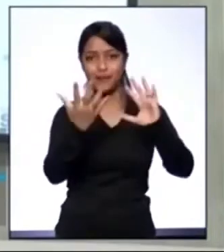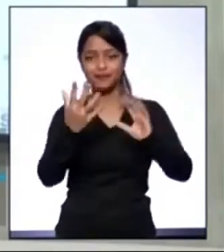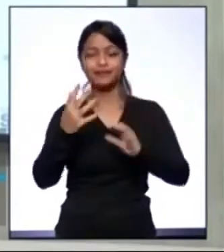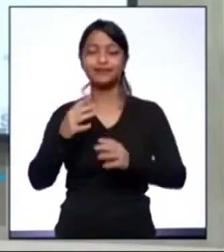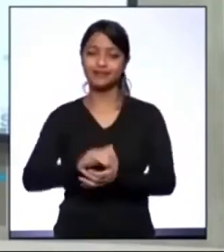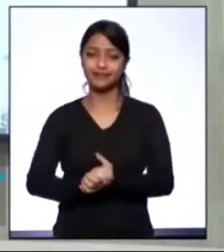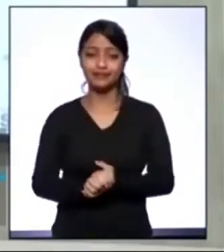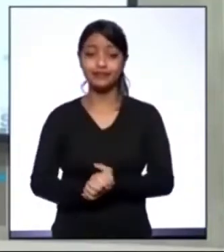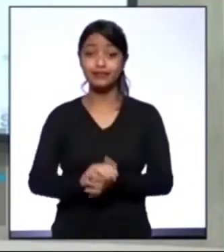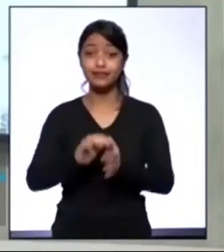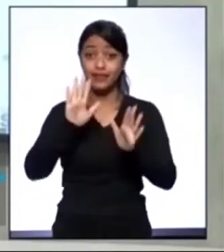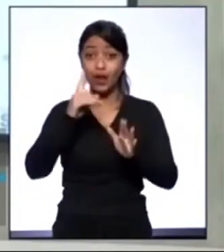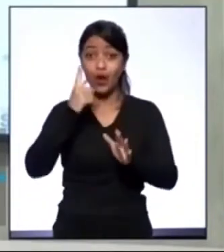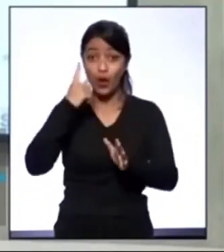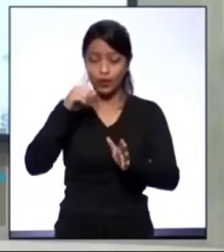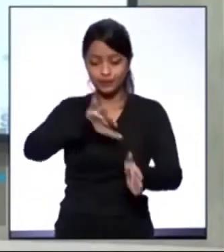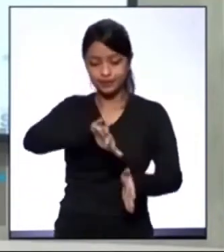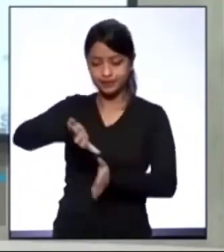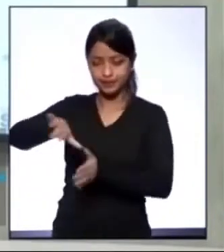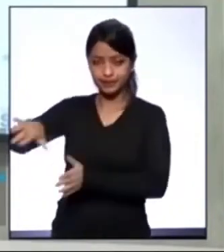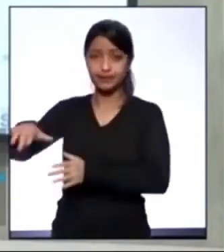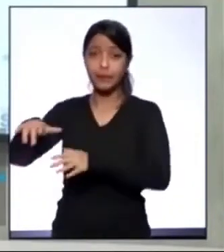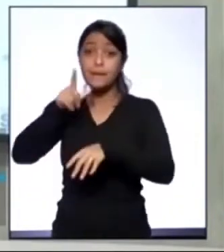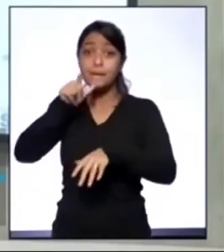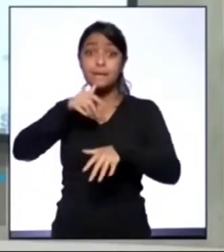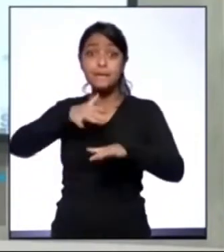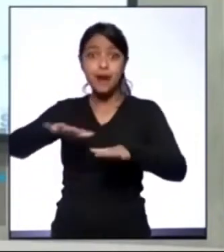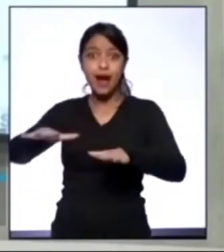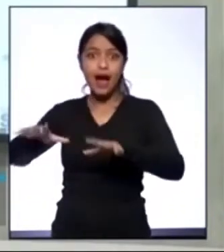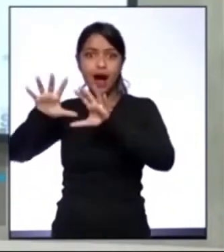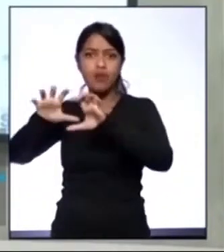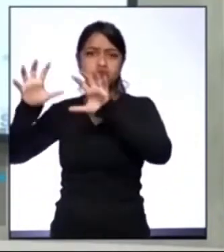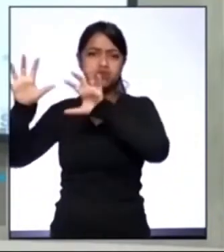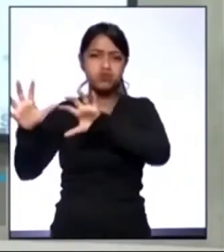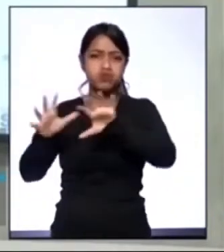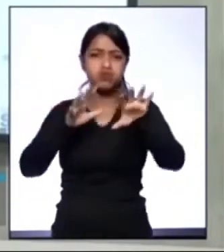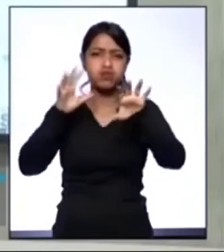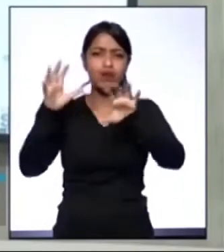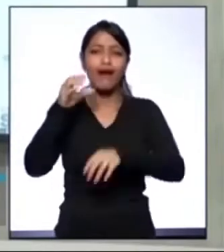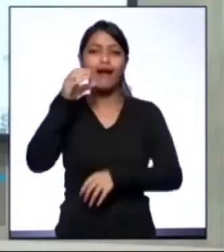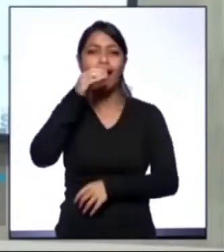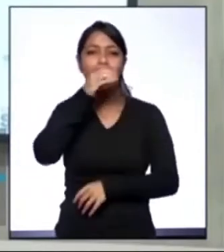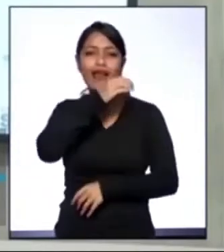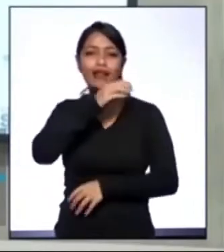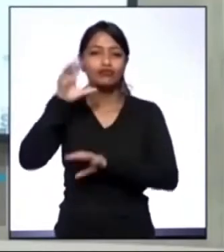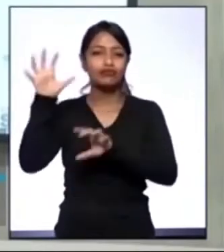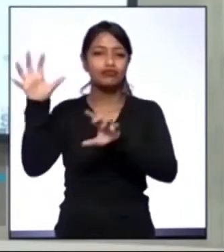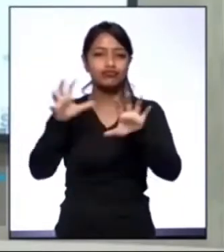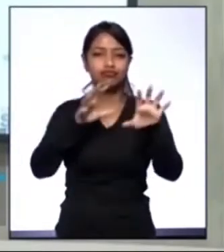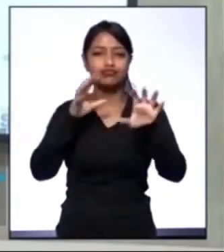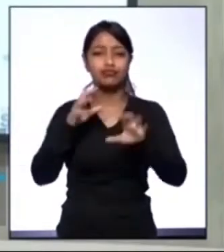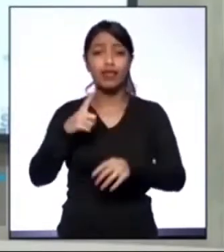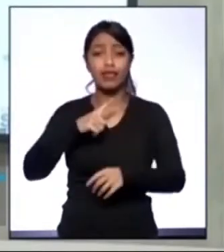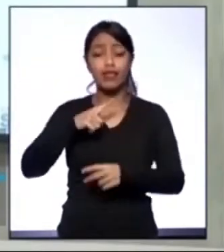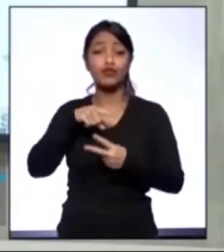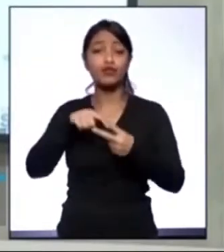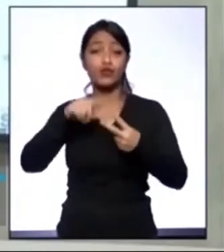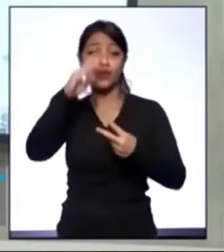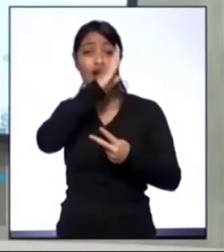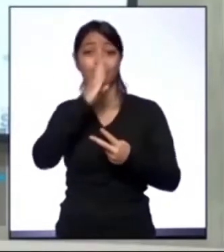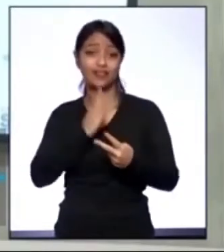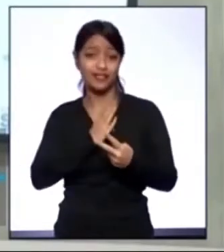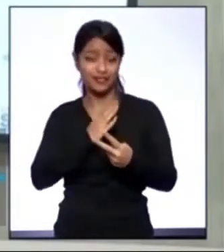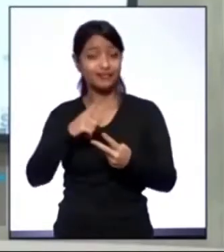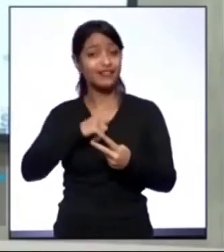marítima quente tangencia o litoral. Vamos olhar para o litoral brasileiro. Quais correntes marítimas eu tenho aqui? Duas correntes marítimas